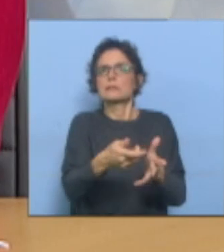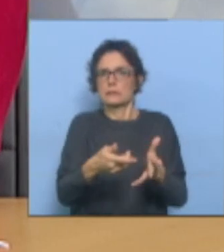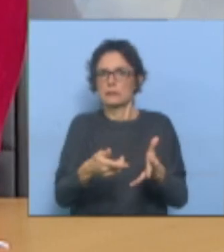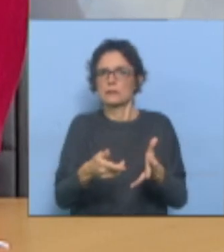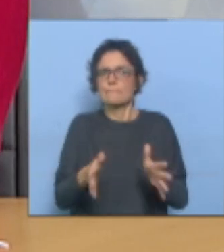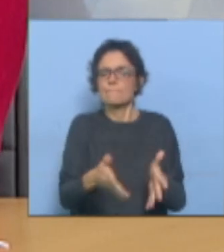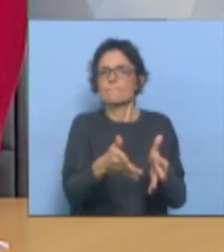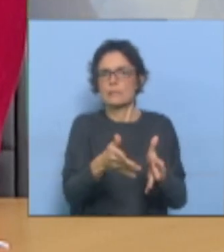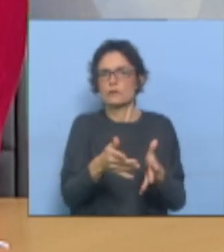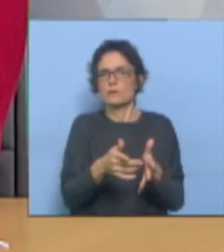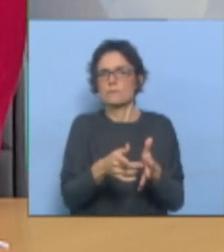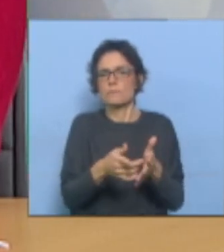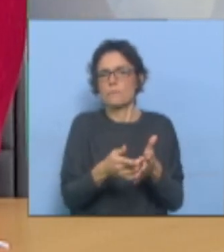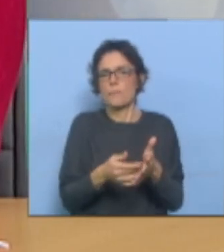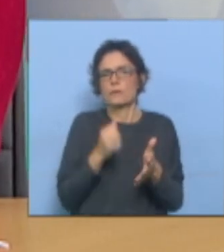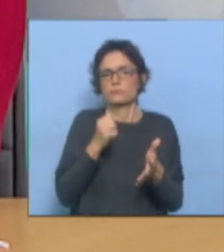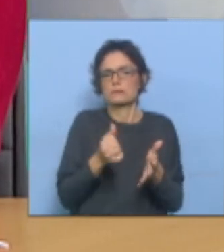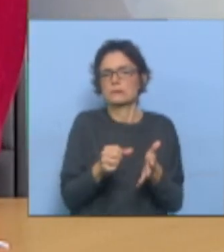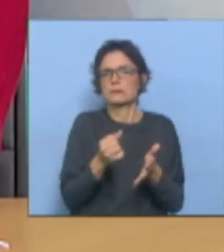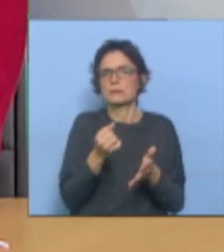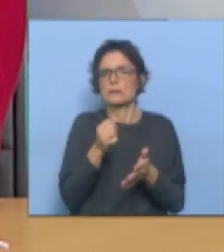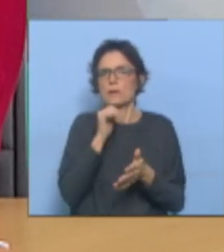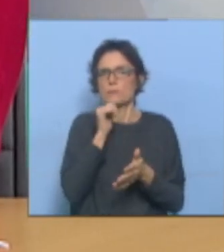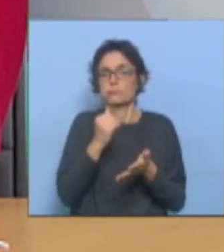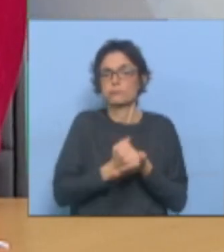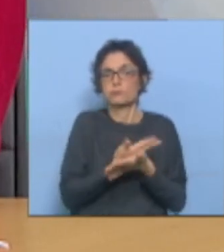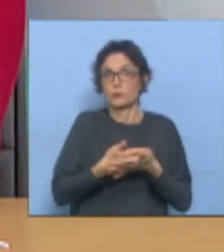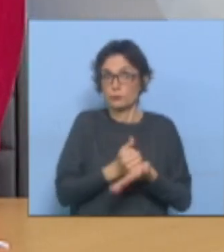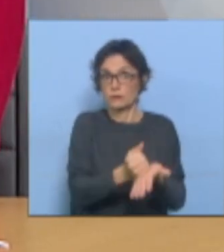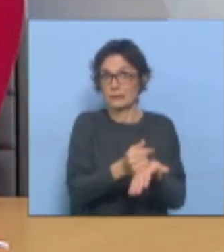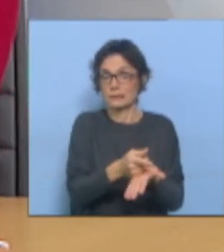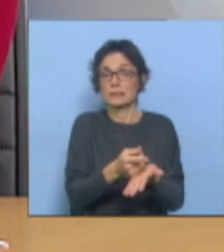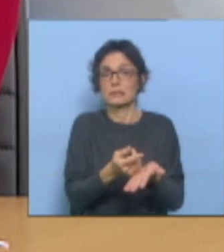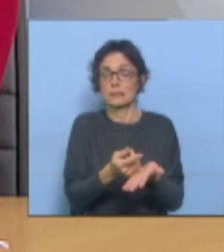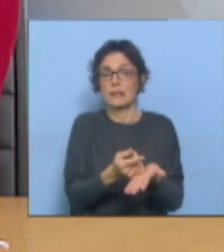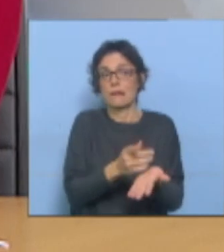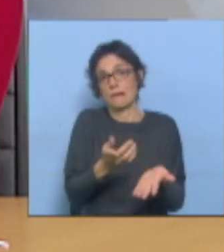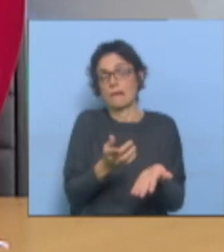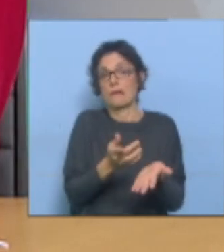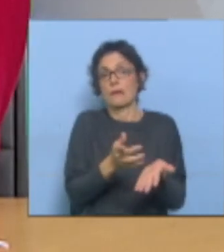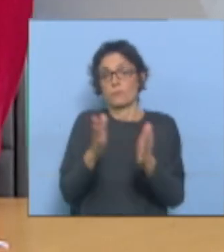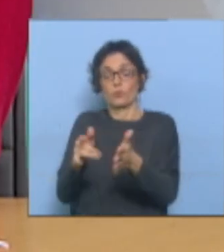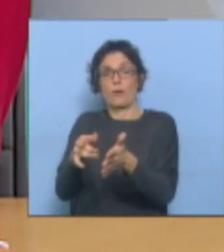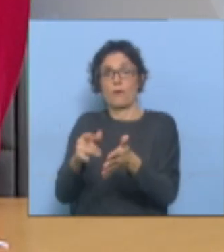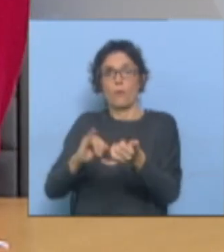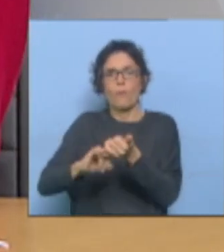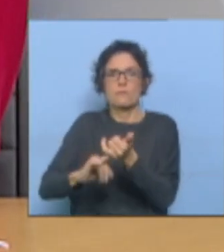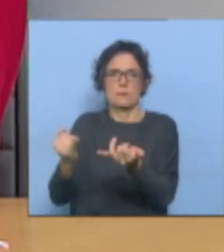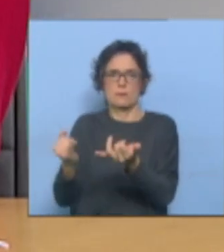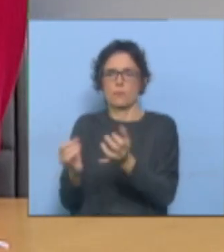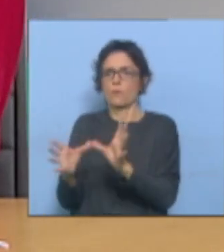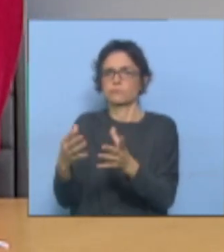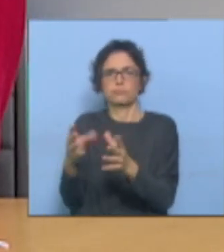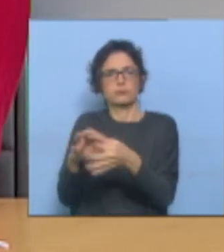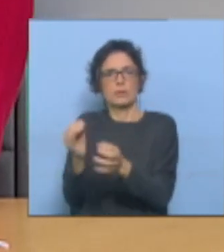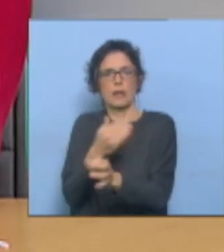diversas posições contra a eutanásia manifestadas pelas associações do setor da saúde, Ordem dos Médicos,